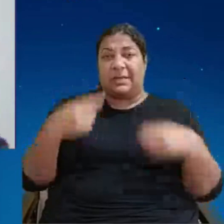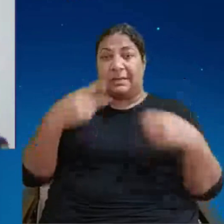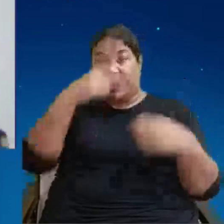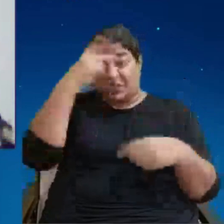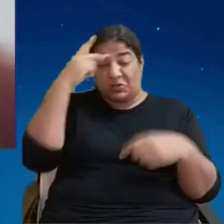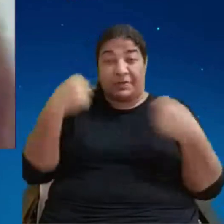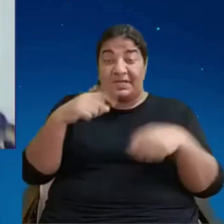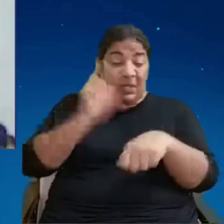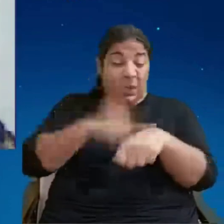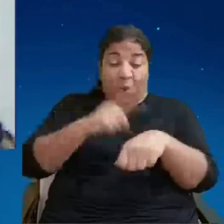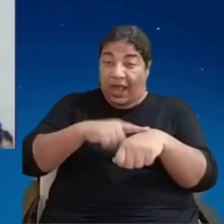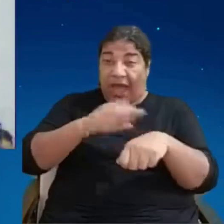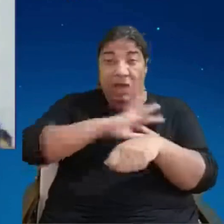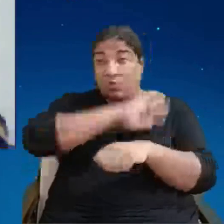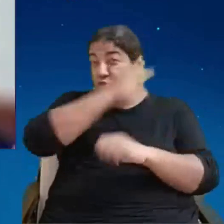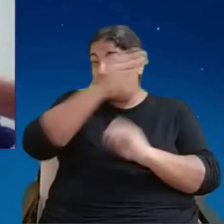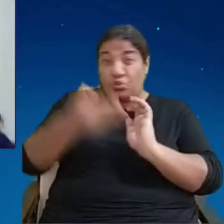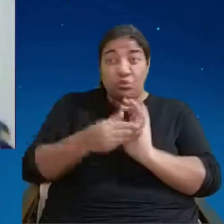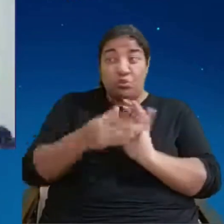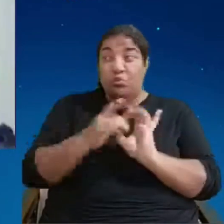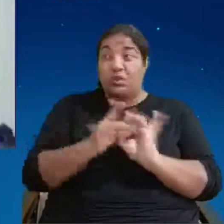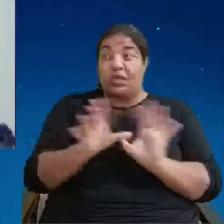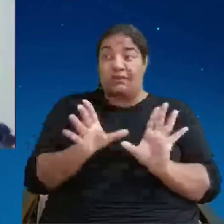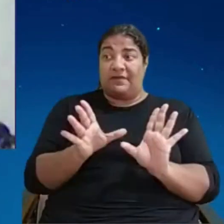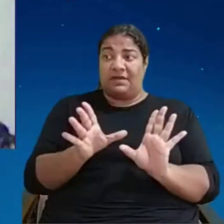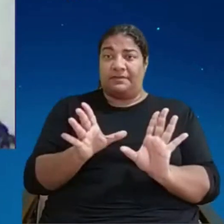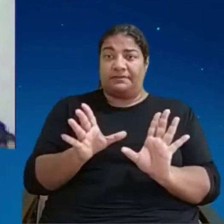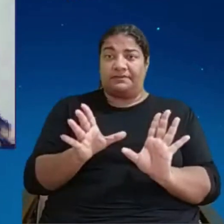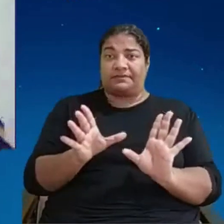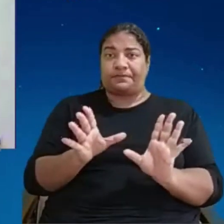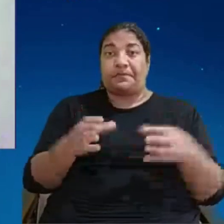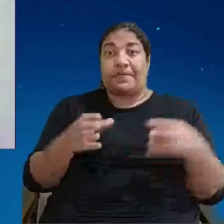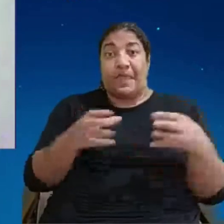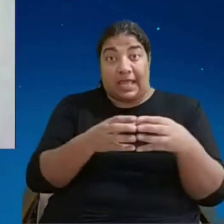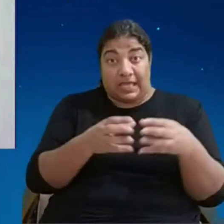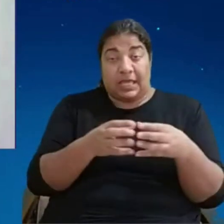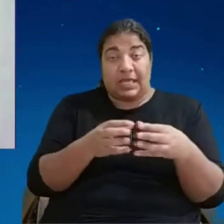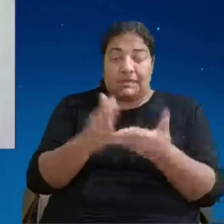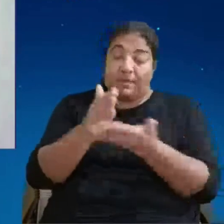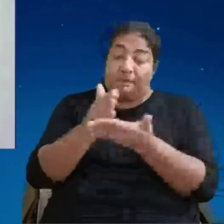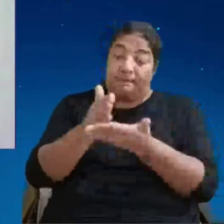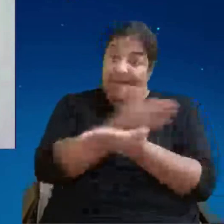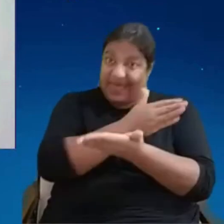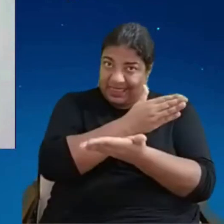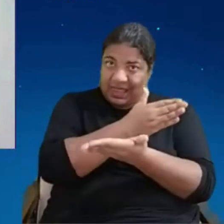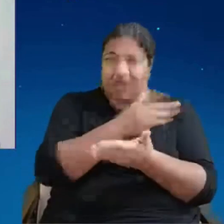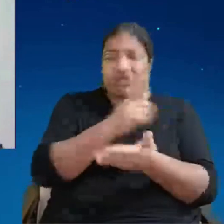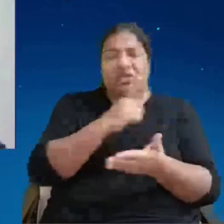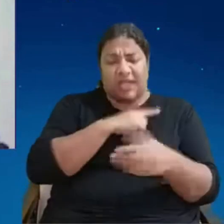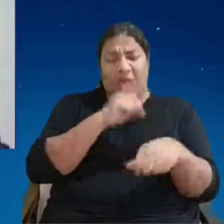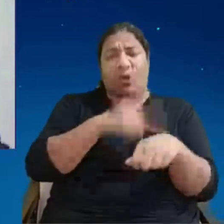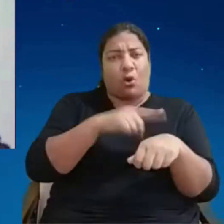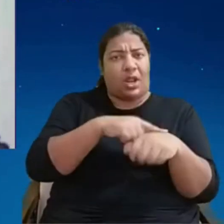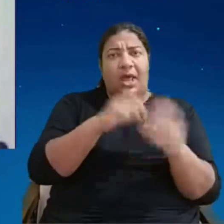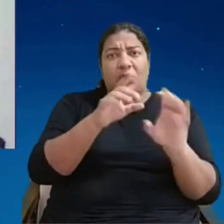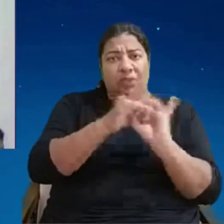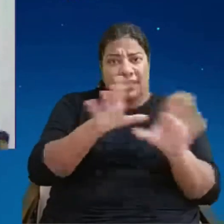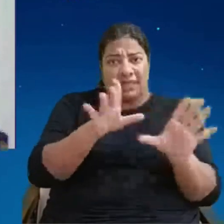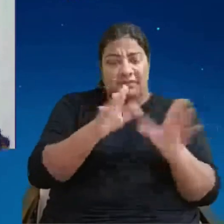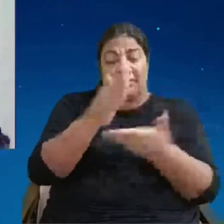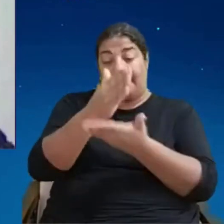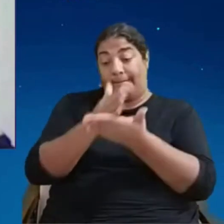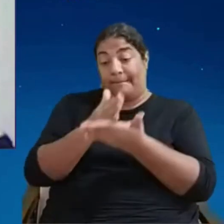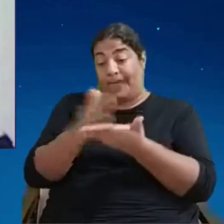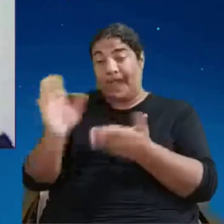é assim, você divide a equipe. Uma parte tem disponibilidade, a outra parte não tem, trabalha só 4 horas. Porque